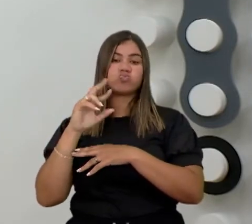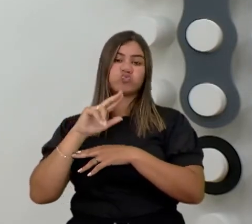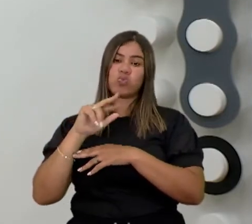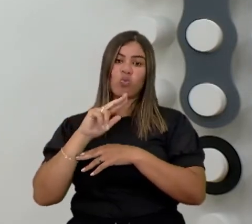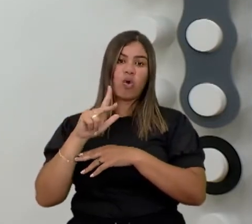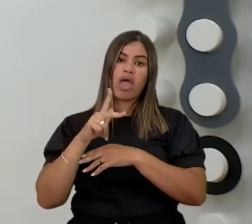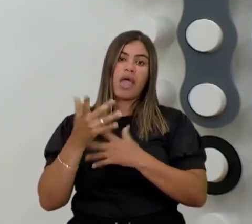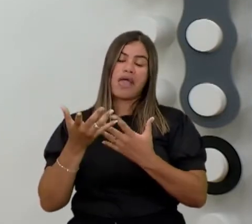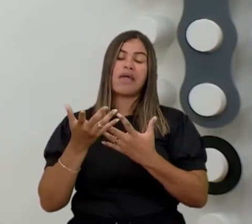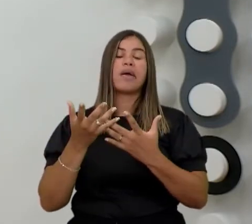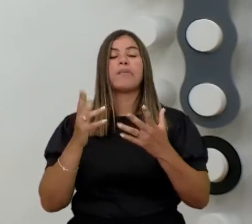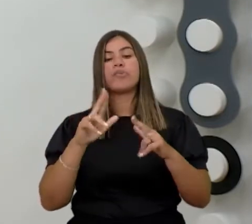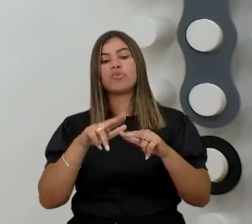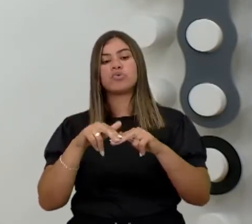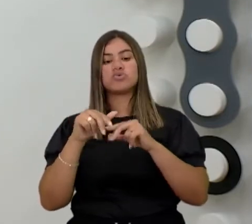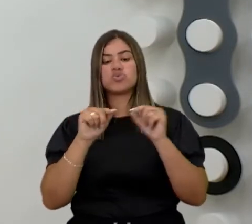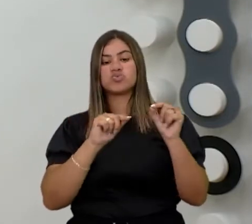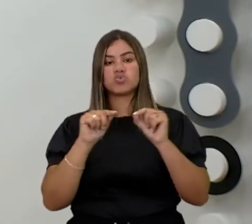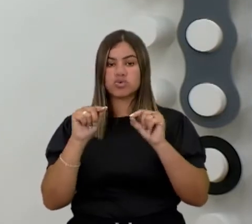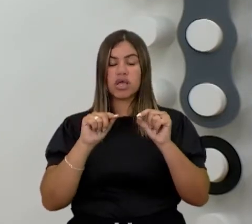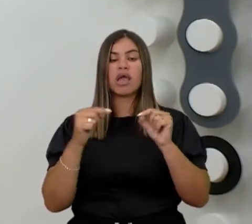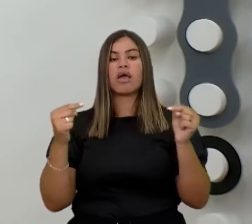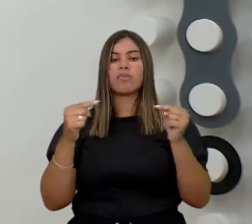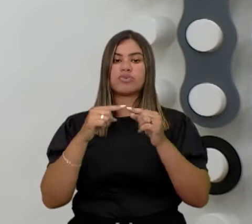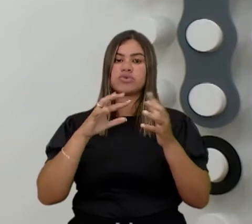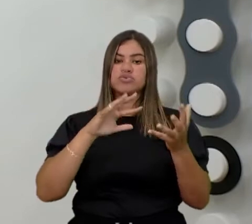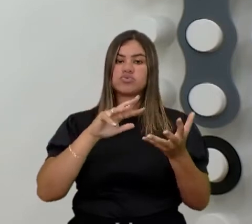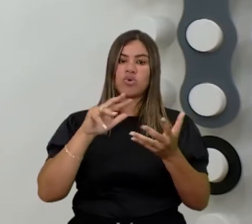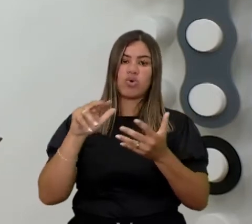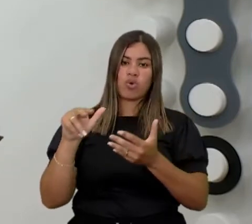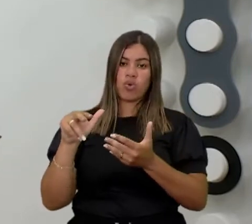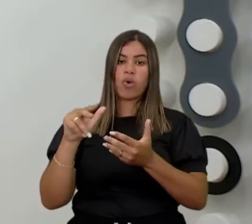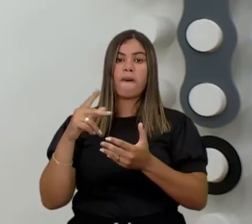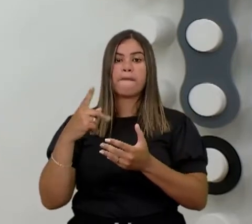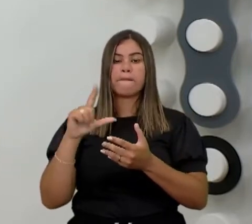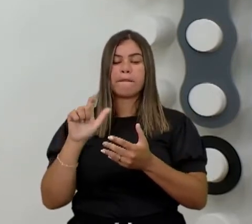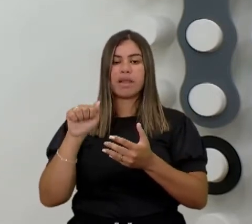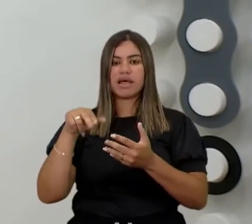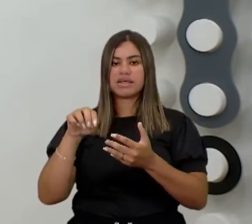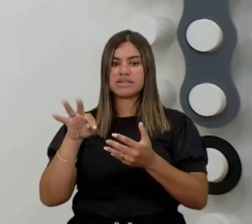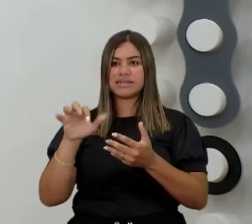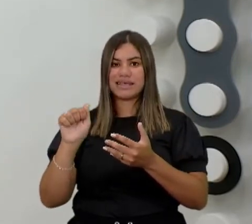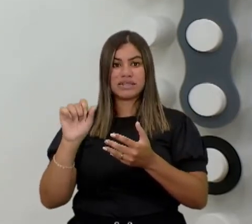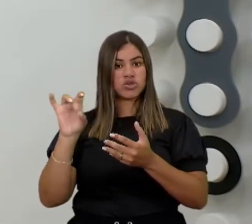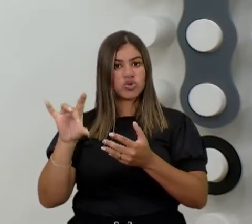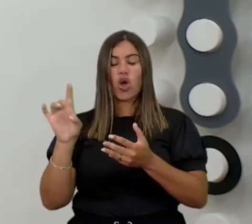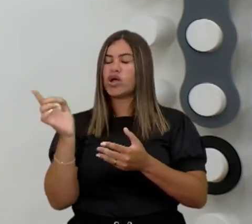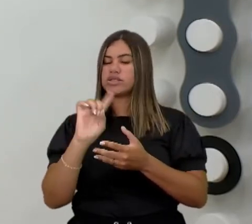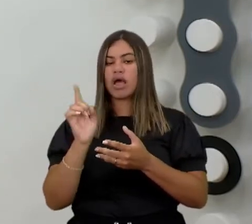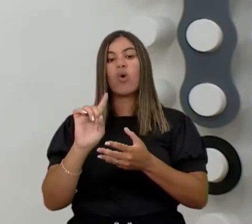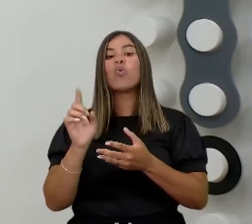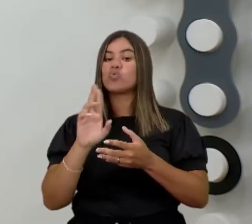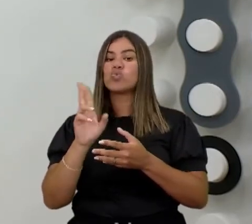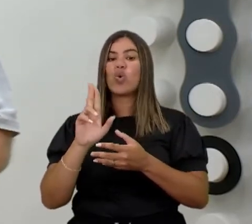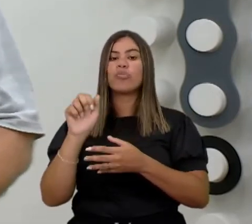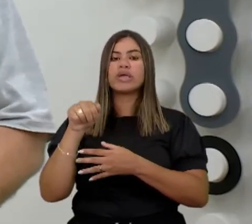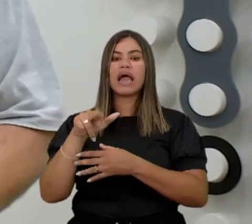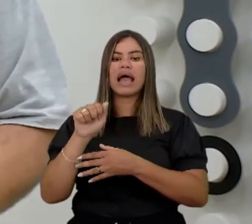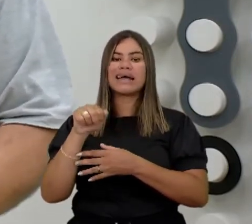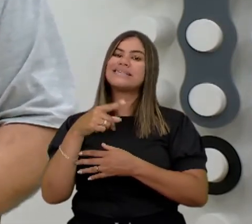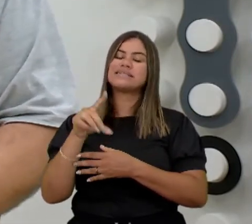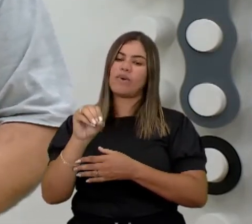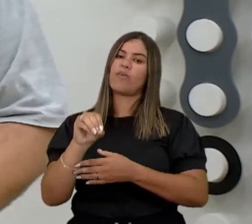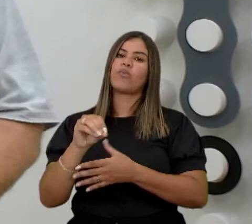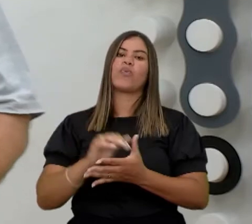das razões que fizeram com que, né, Plutão deixasse de ser considerado um planeta e se transformasse aí no